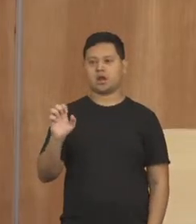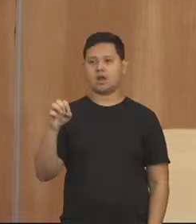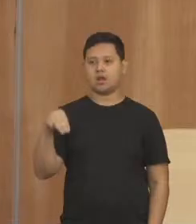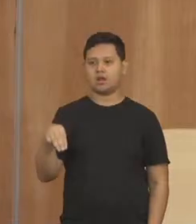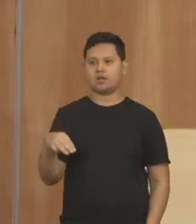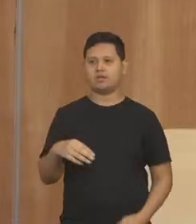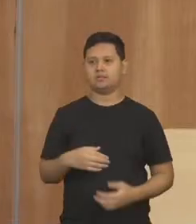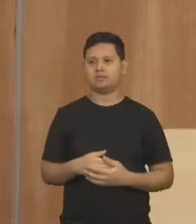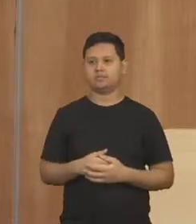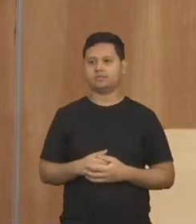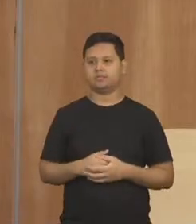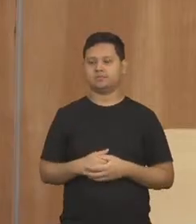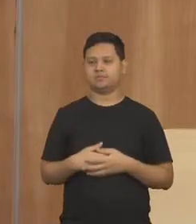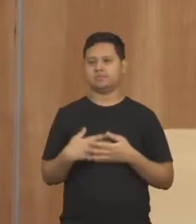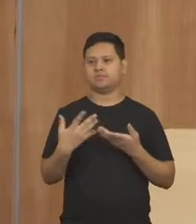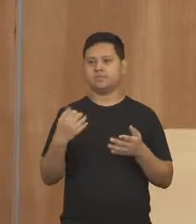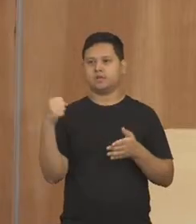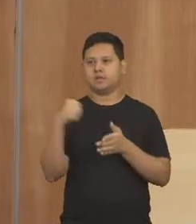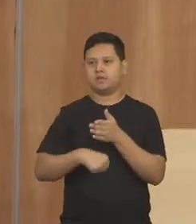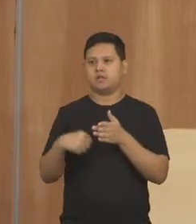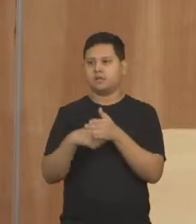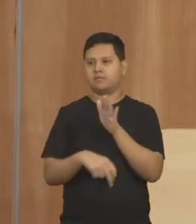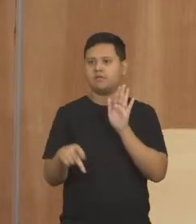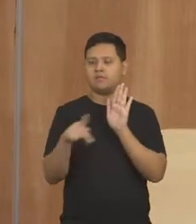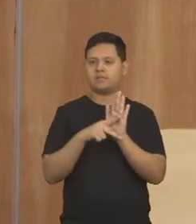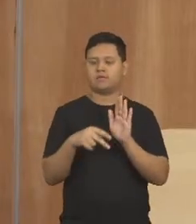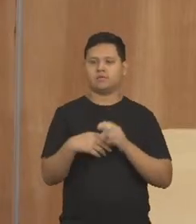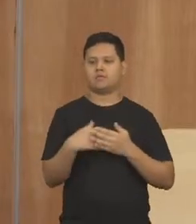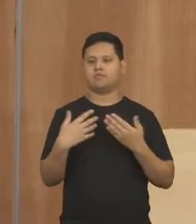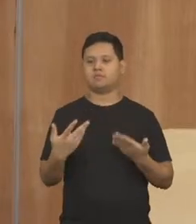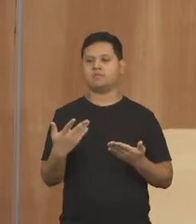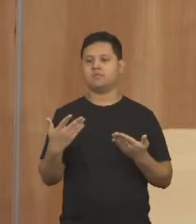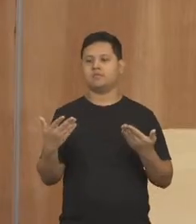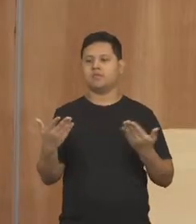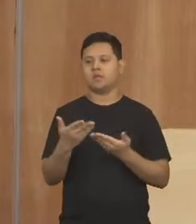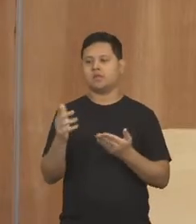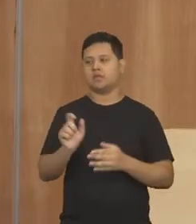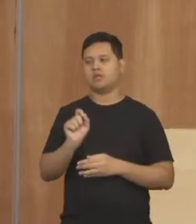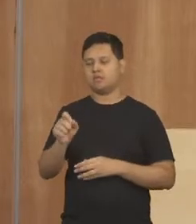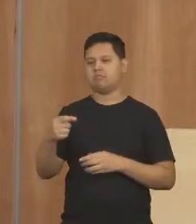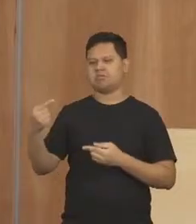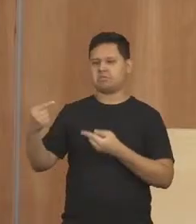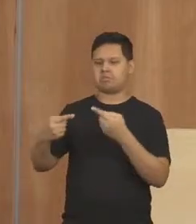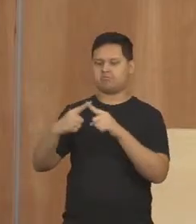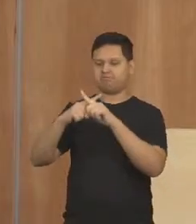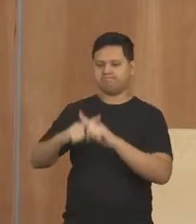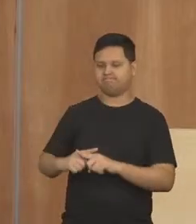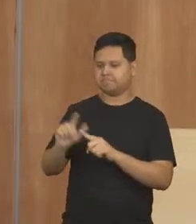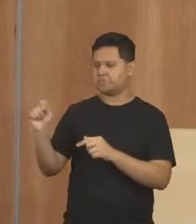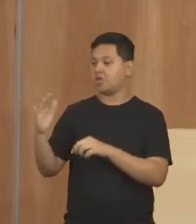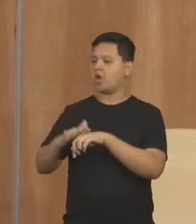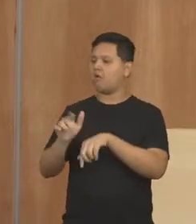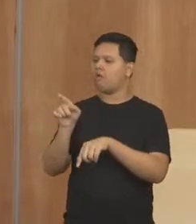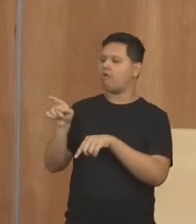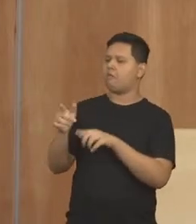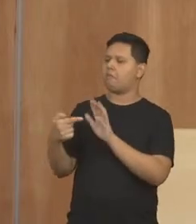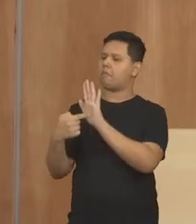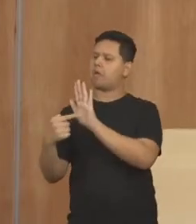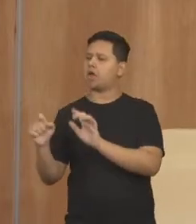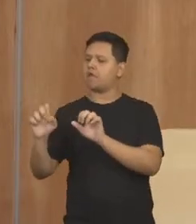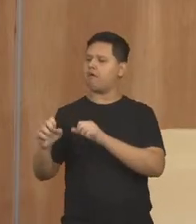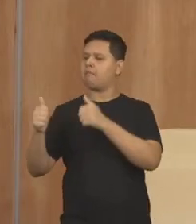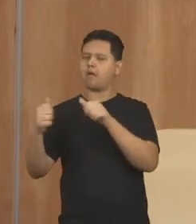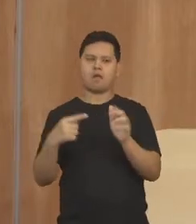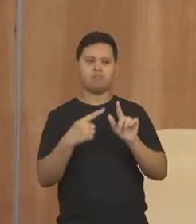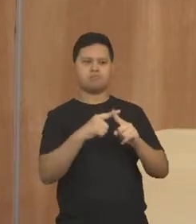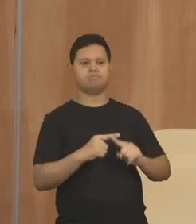é para o bem do povo, não é para defender projetos em oposição, é só para disputar quem faz mais ou quem faz menos, para mostrar trabalho. E eu